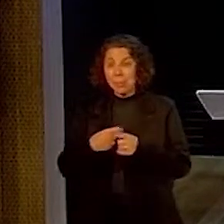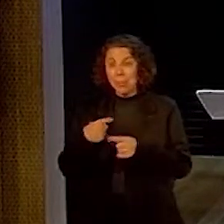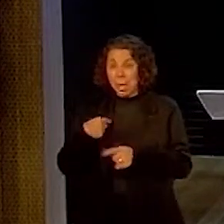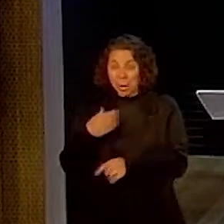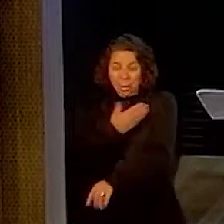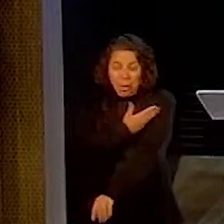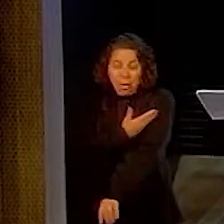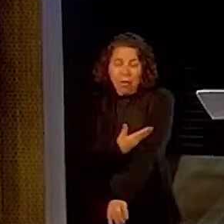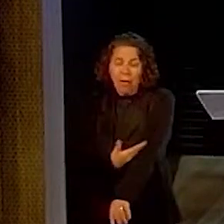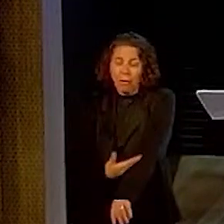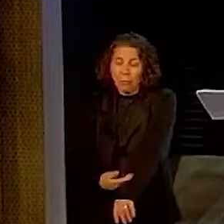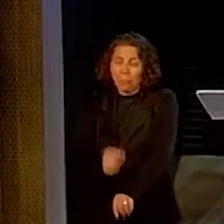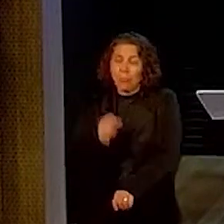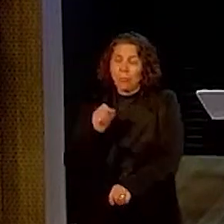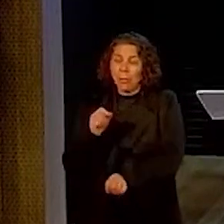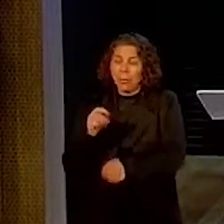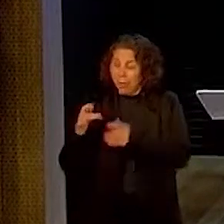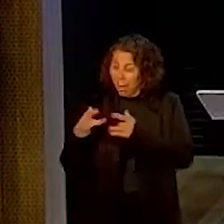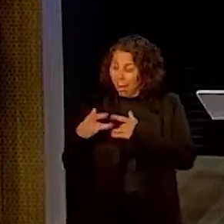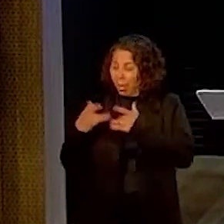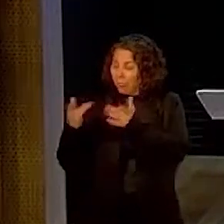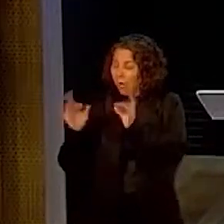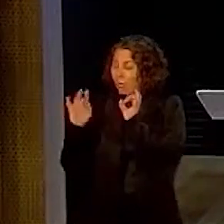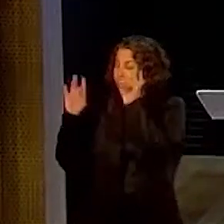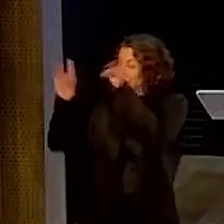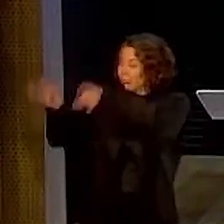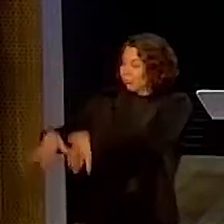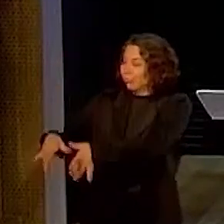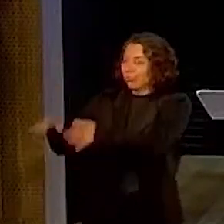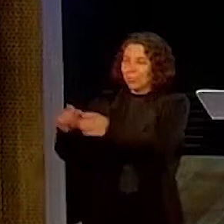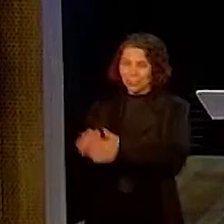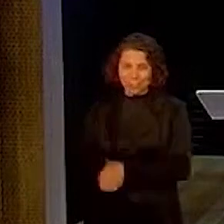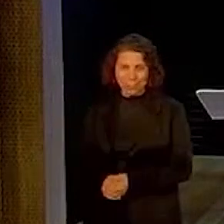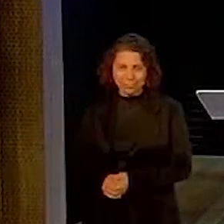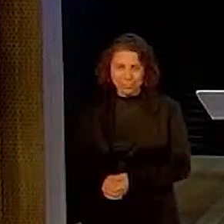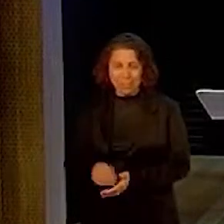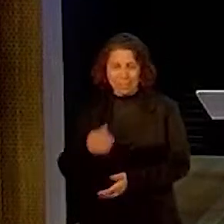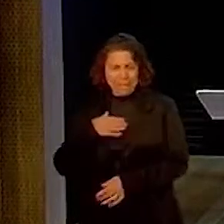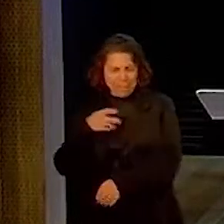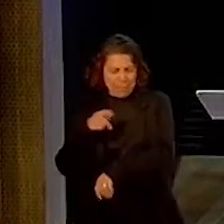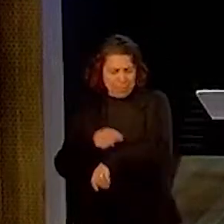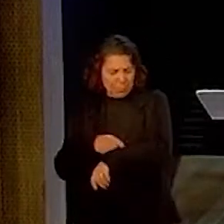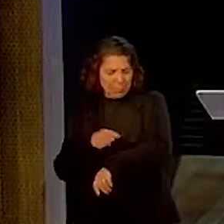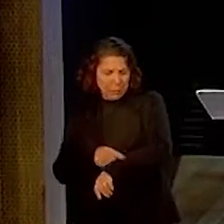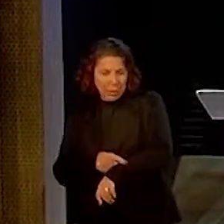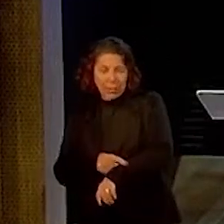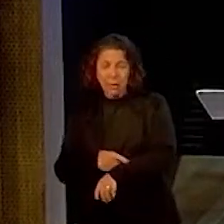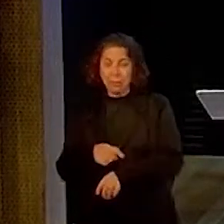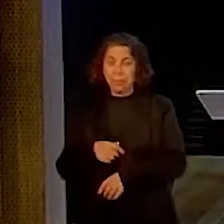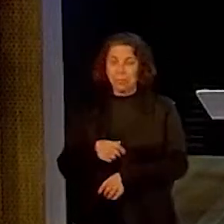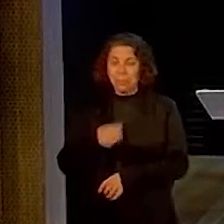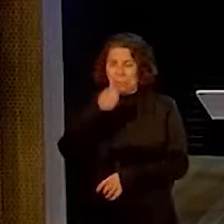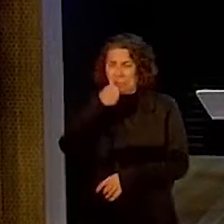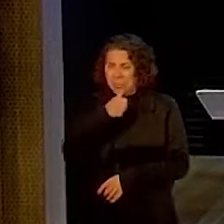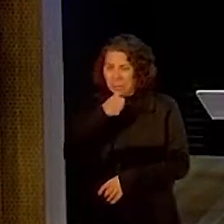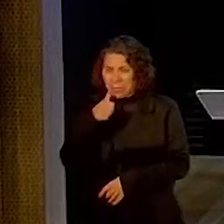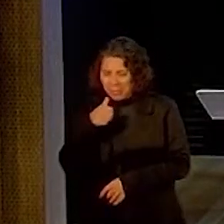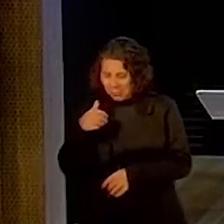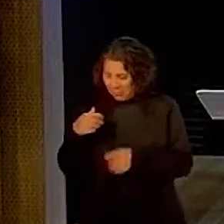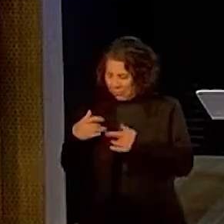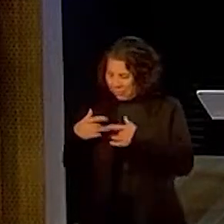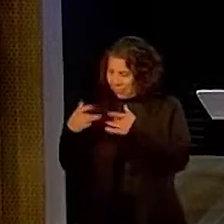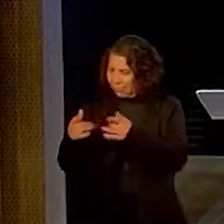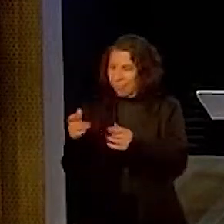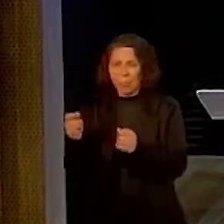não dava minha vida não dava o meu tempo não dava o meu sacrifício por isso que eu tomei a decisão de